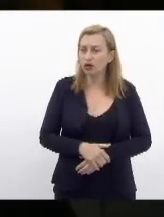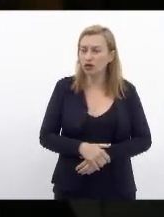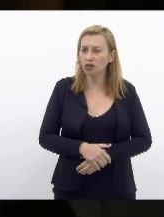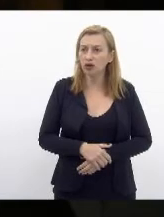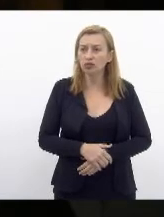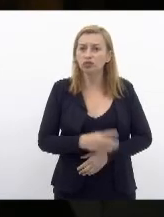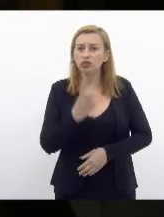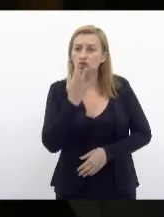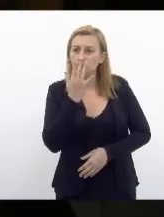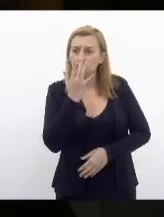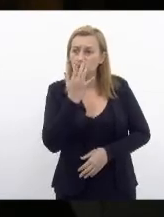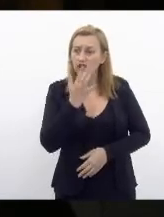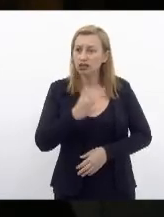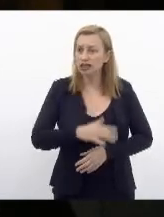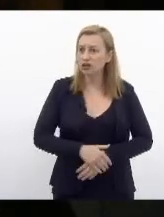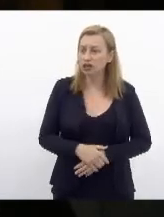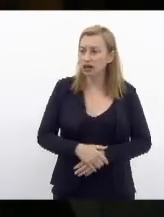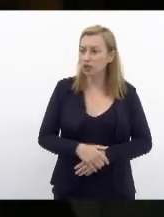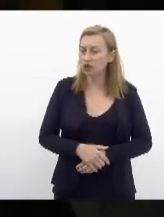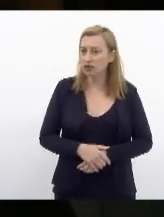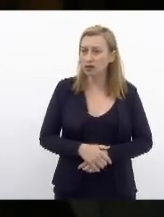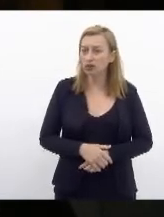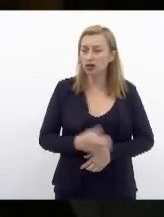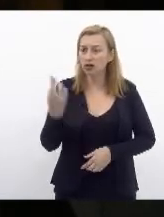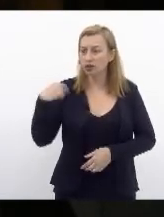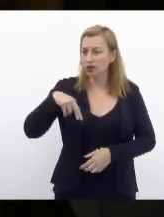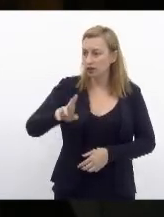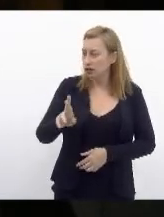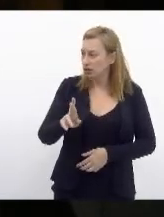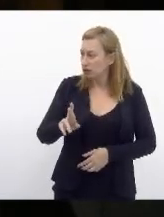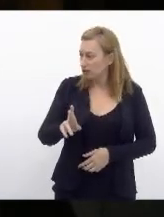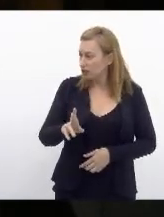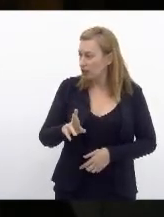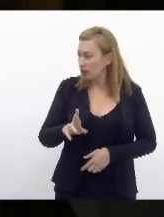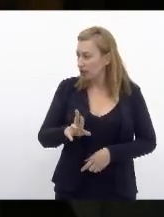cor, de religião,